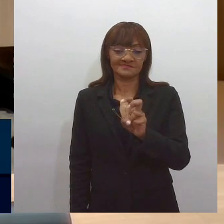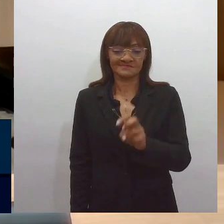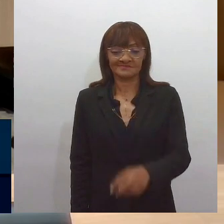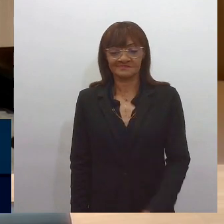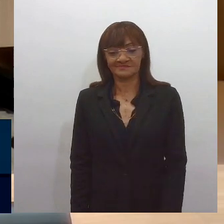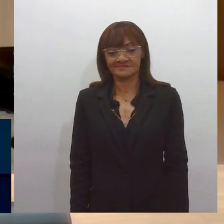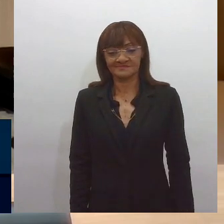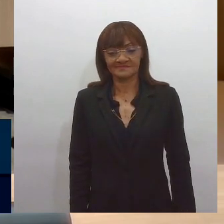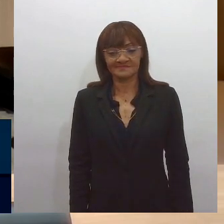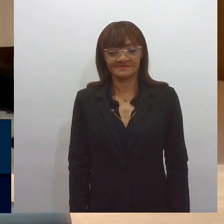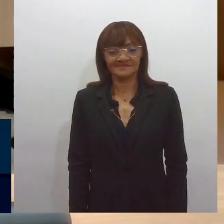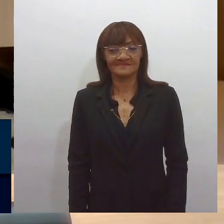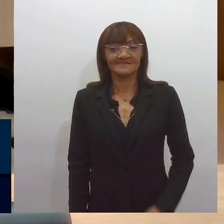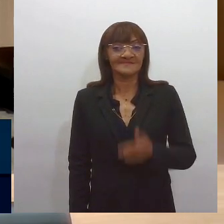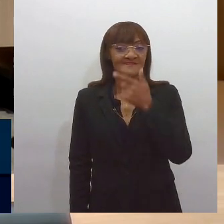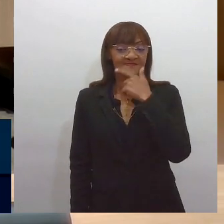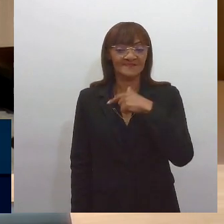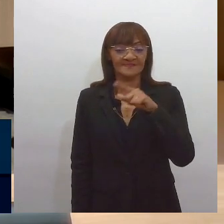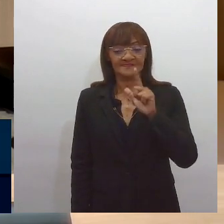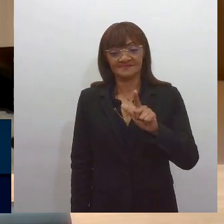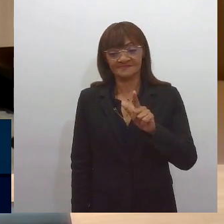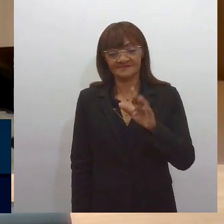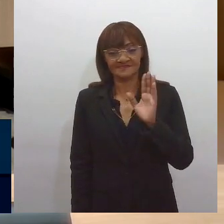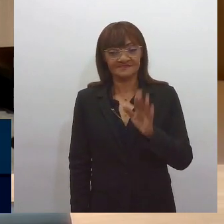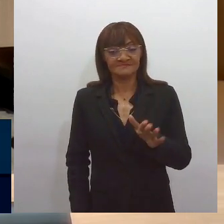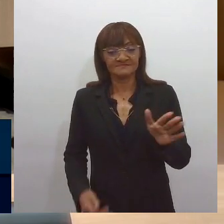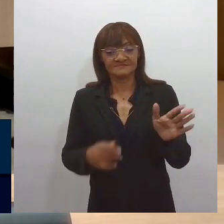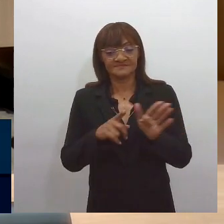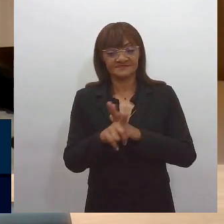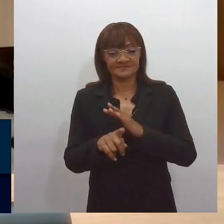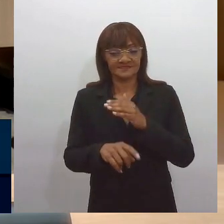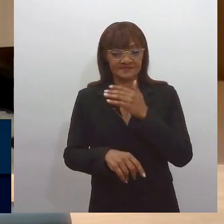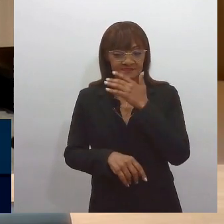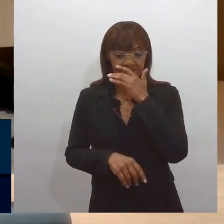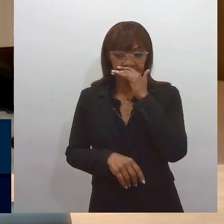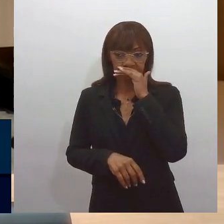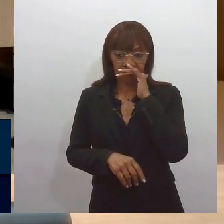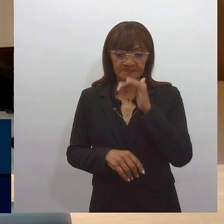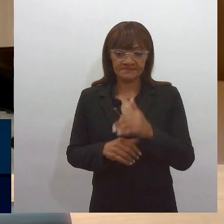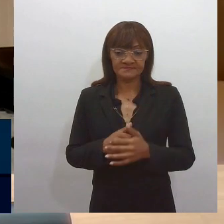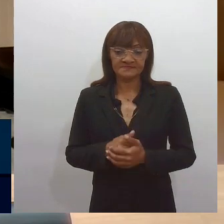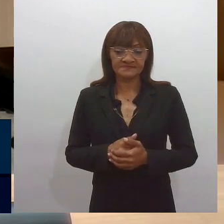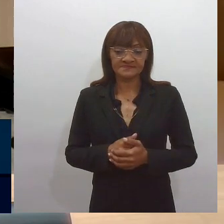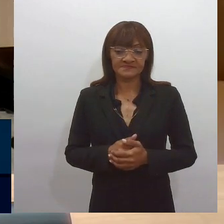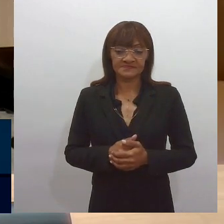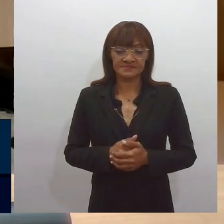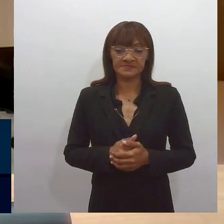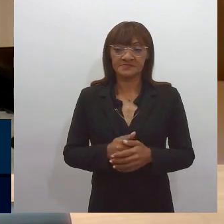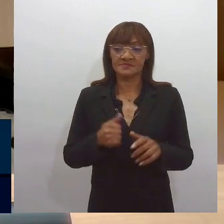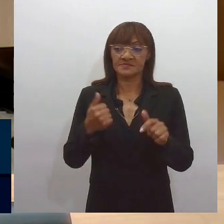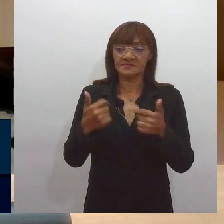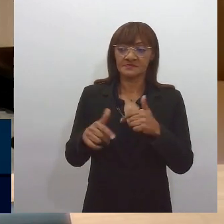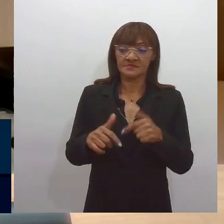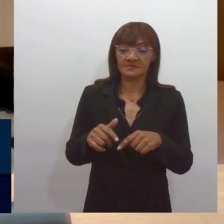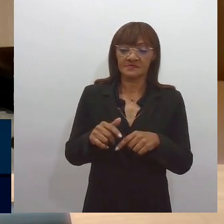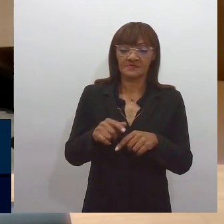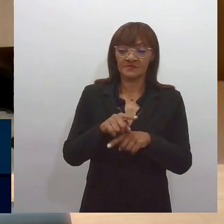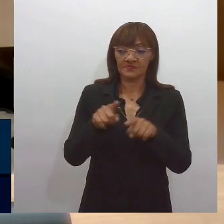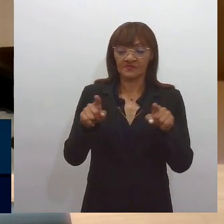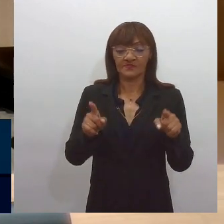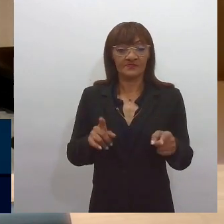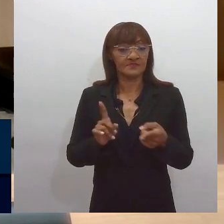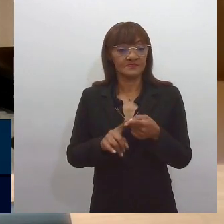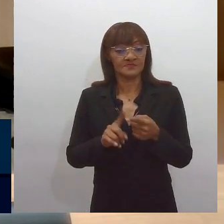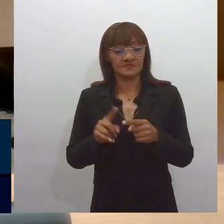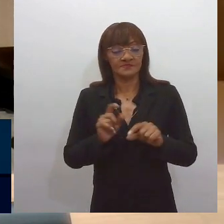viu deixar para Luciano que é interesse aqui quader tem mais o pessoal de traba fazer o questionamento porque a inter é de de todos